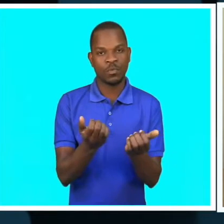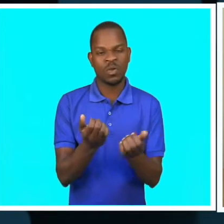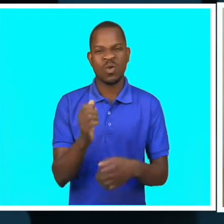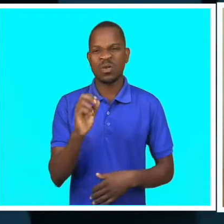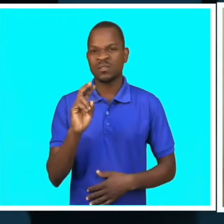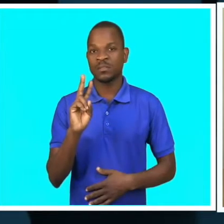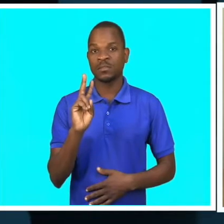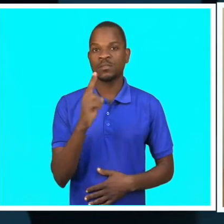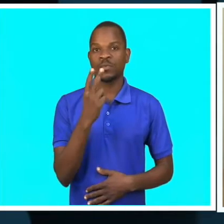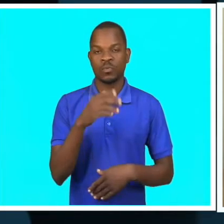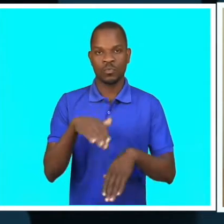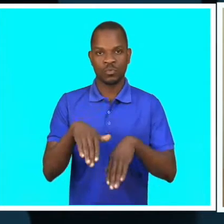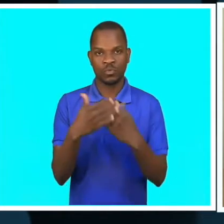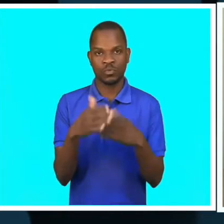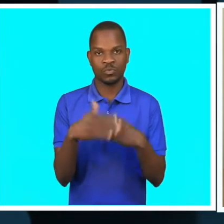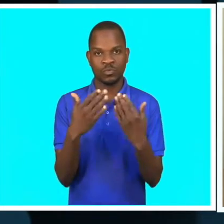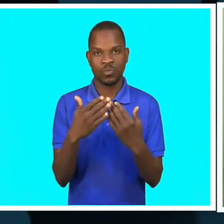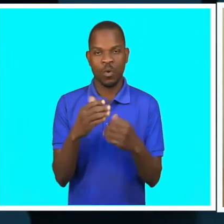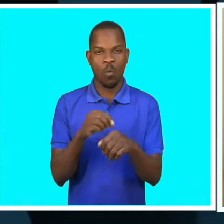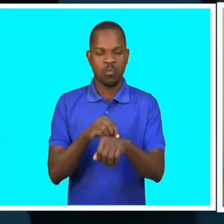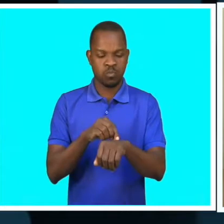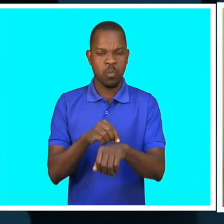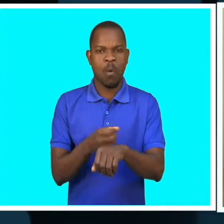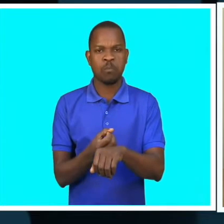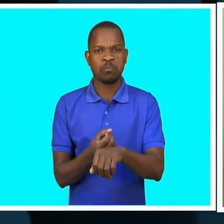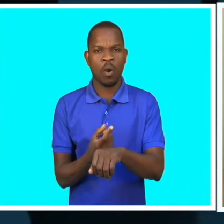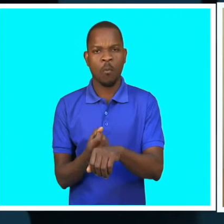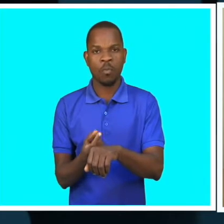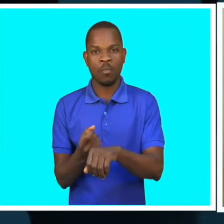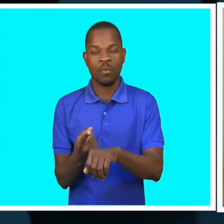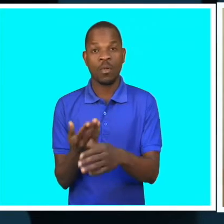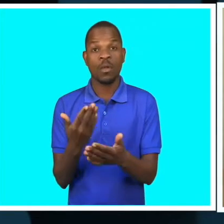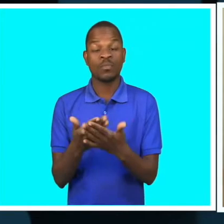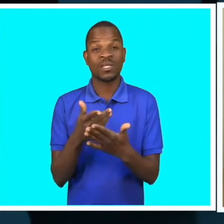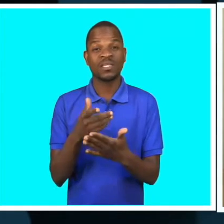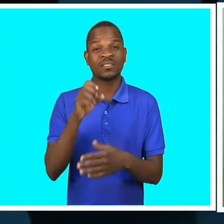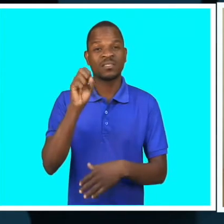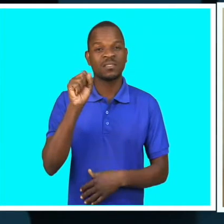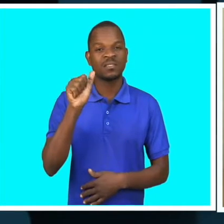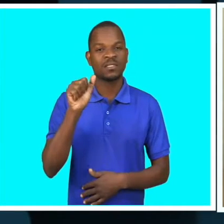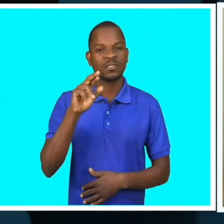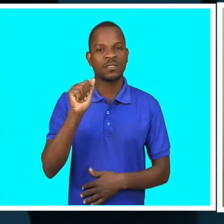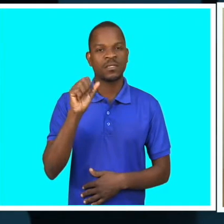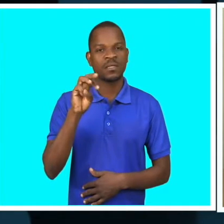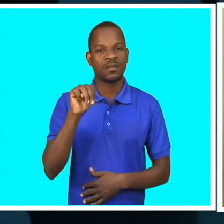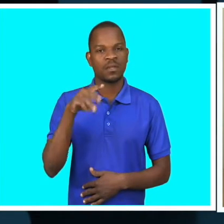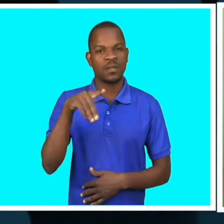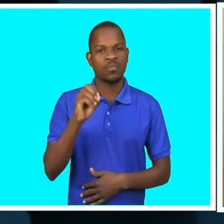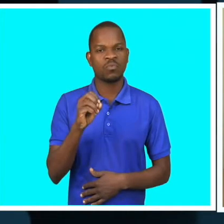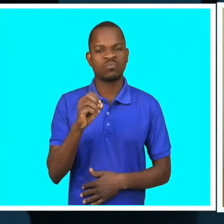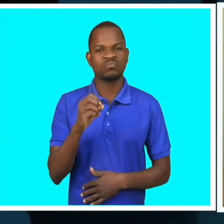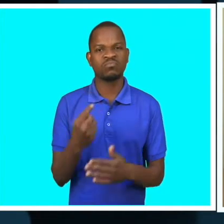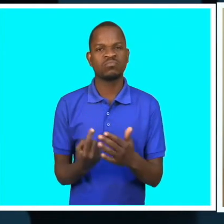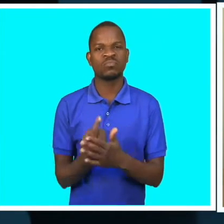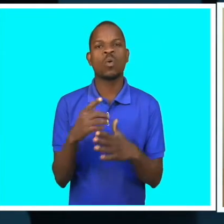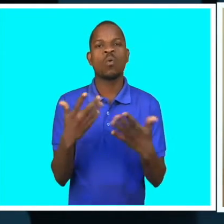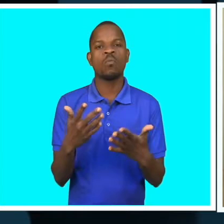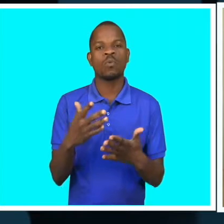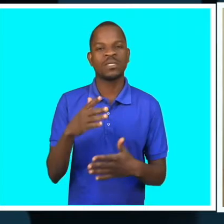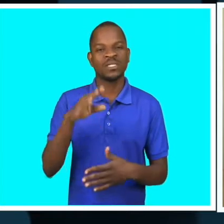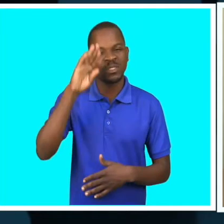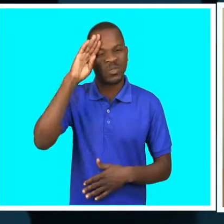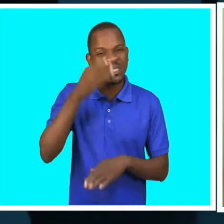segundo dia, com a erupção na pele, porque o sarampo, os sinais e sintomas geralmente são febre e